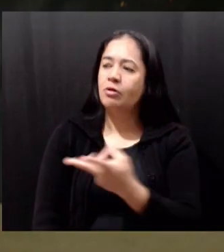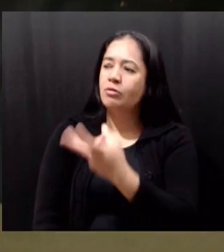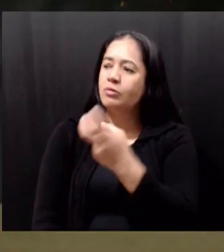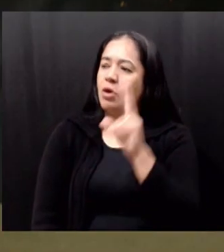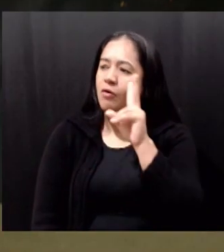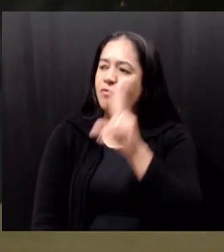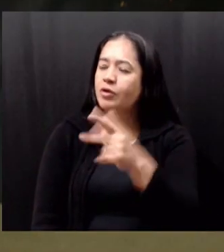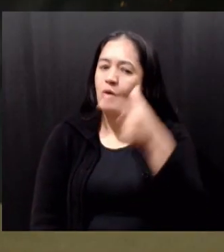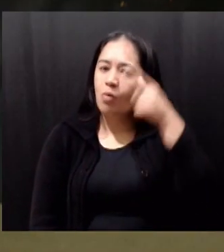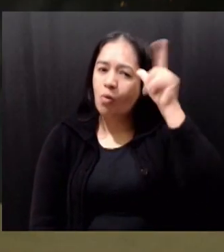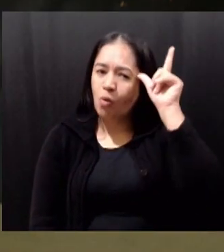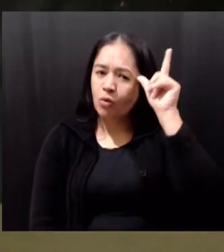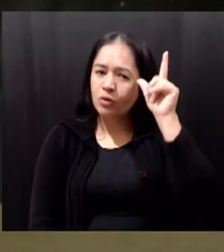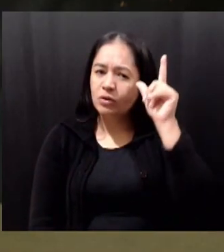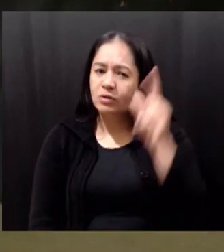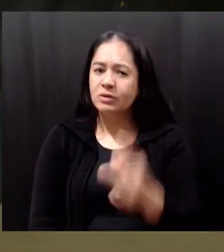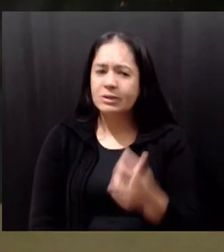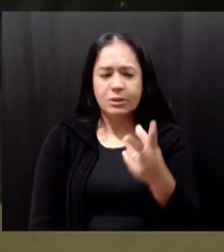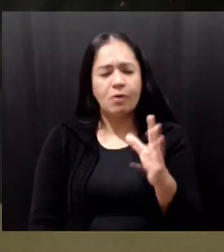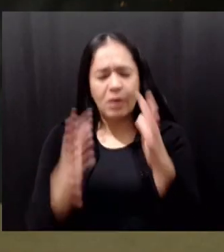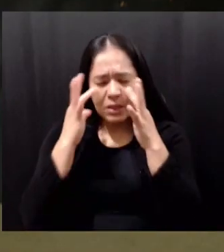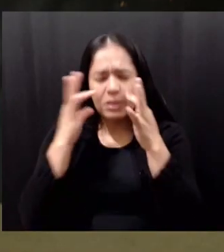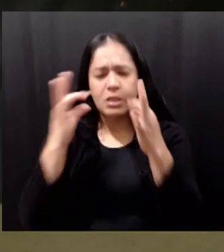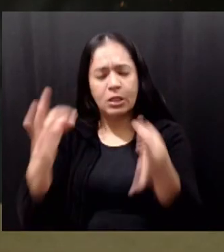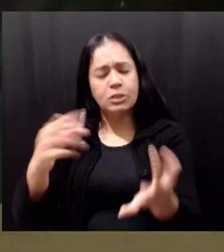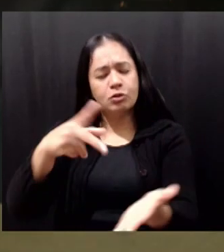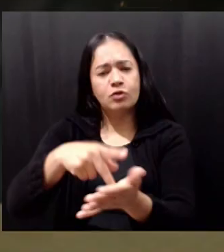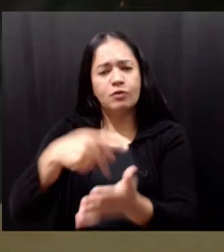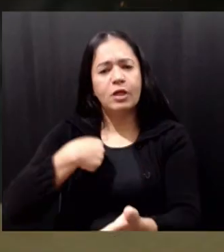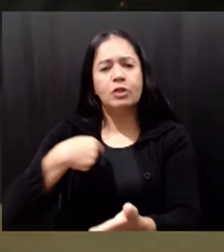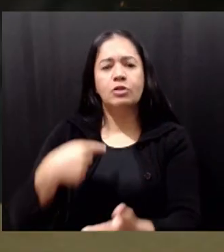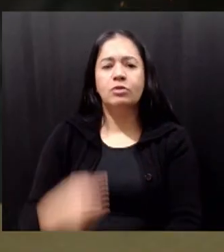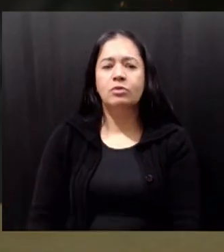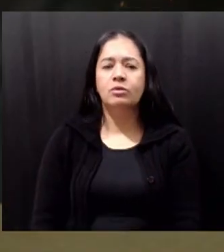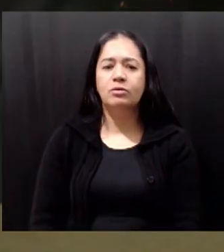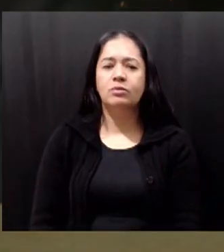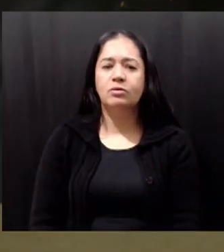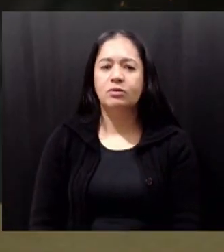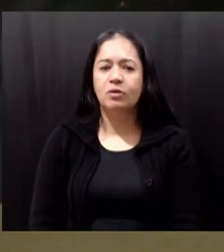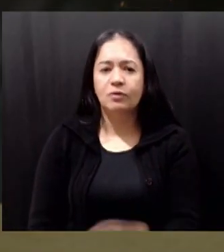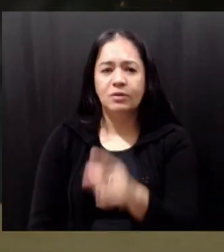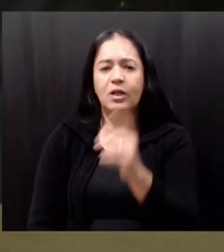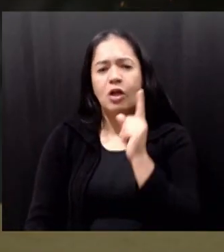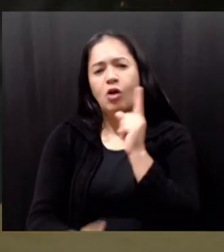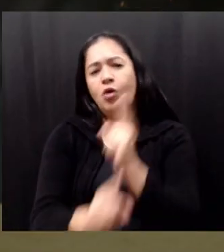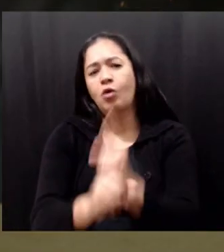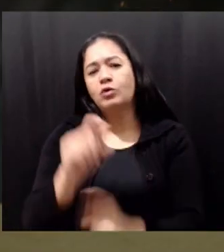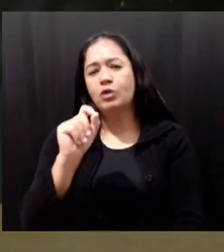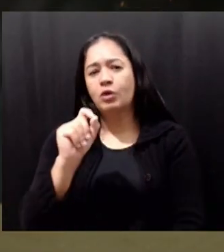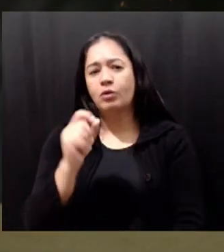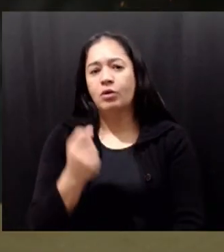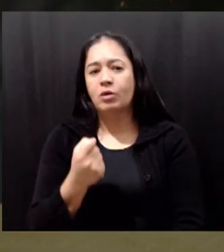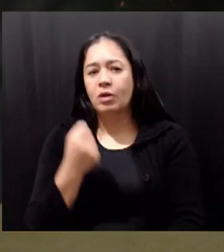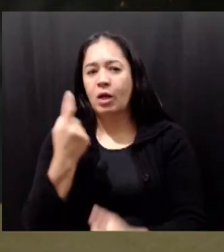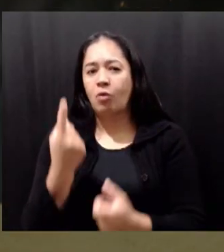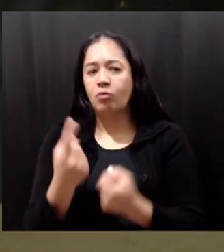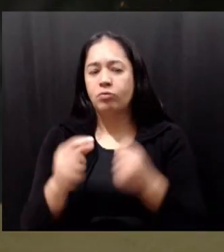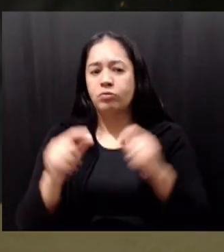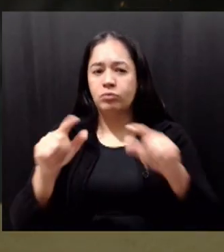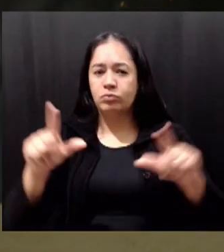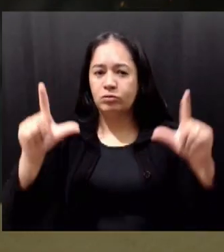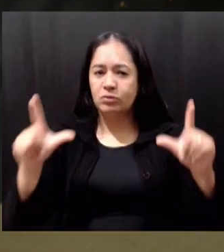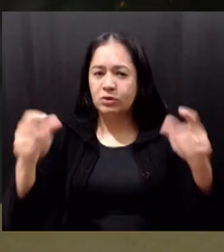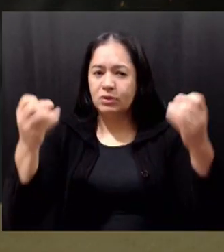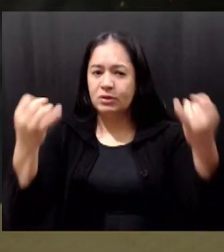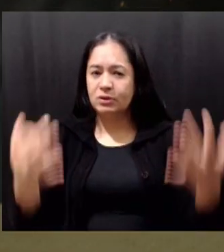mesmo, né, prestando atenção, em tudo que estava escrito lá. Você sabe que eu encontrei alguns posts falando sobre essa